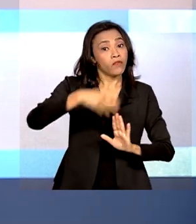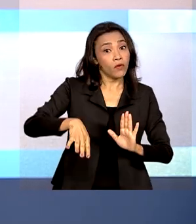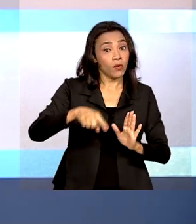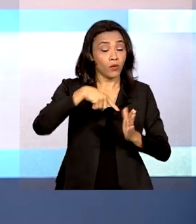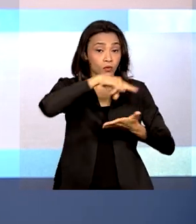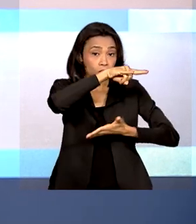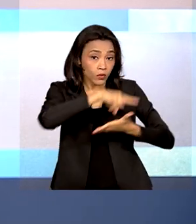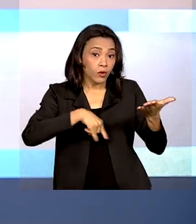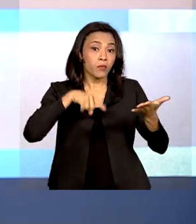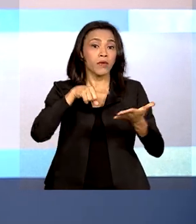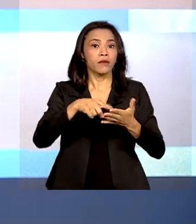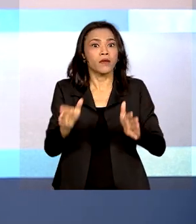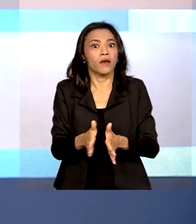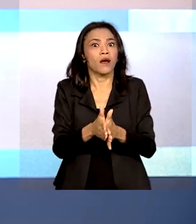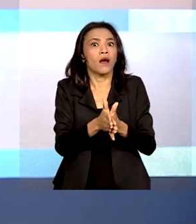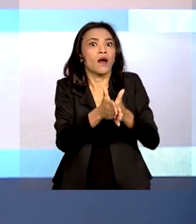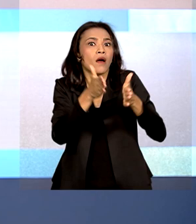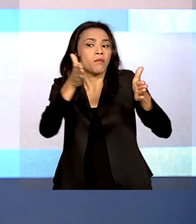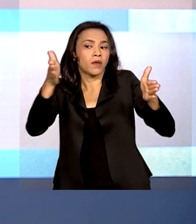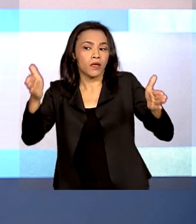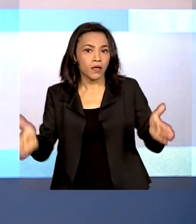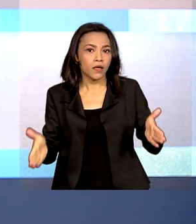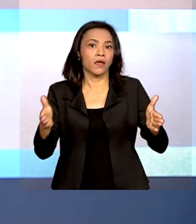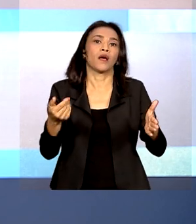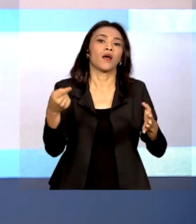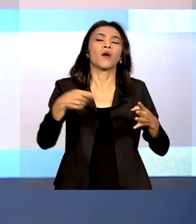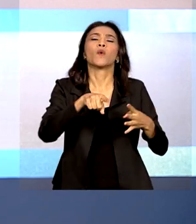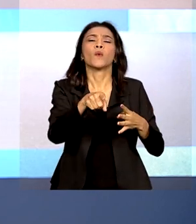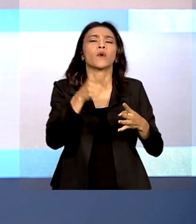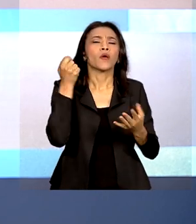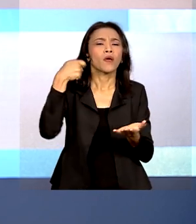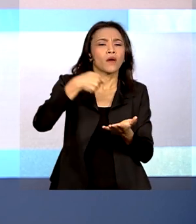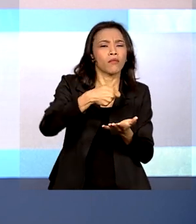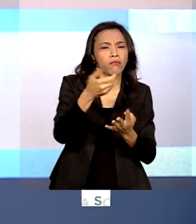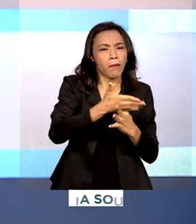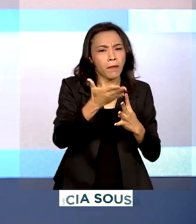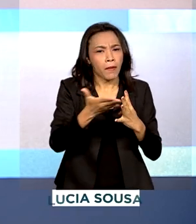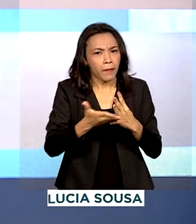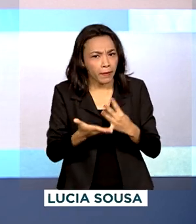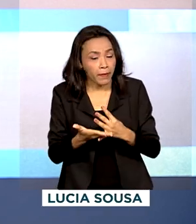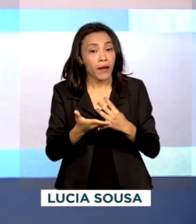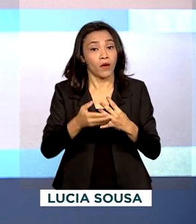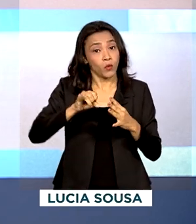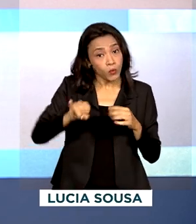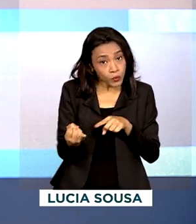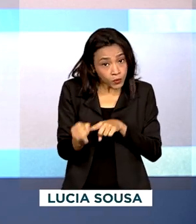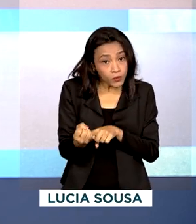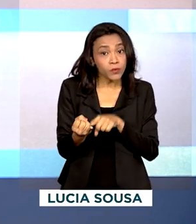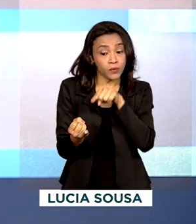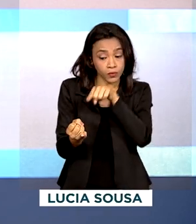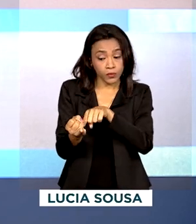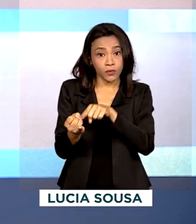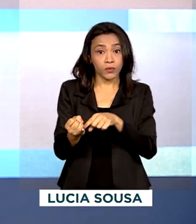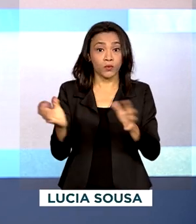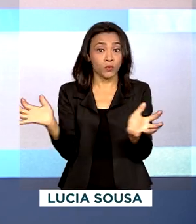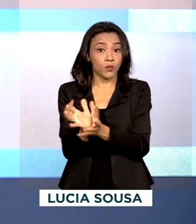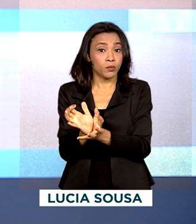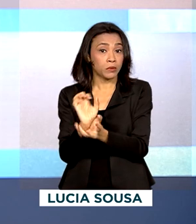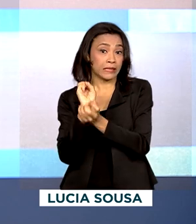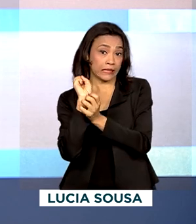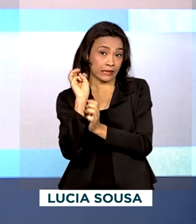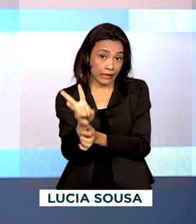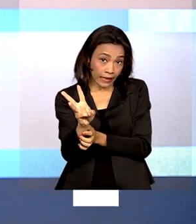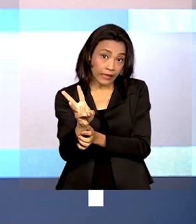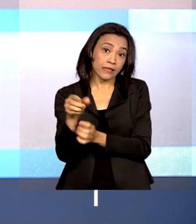do imóvel a ser financiado pelo programa Casa Verde Amarela. As taxas de juros do grupo 3 do programa